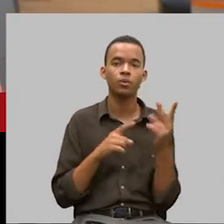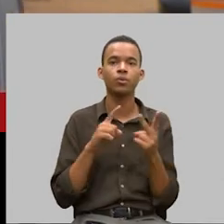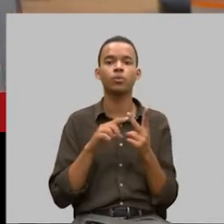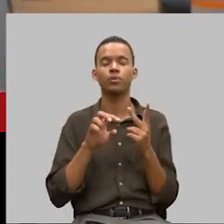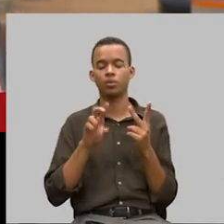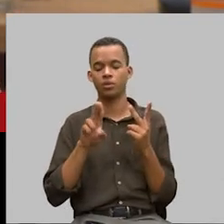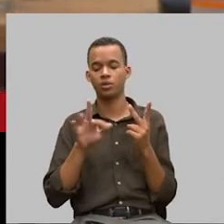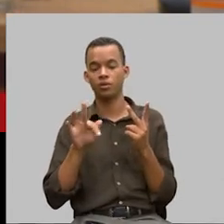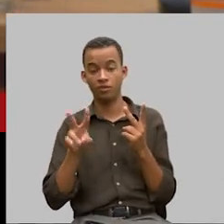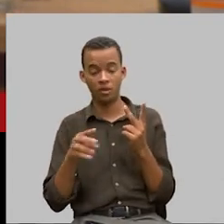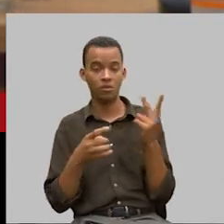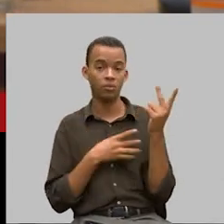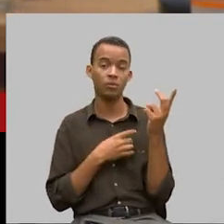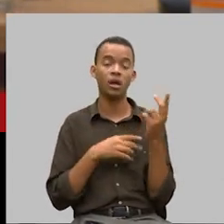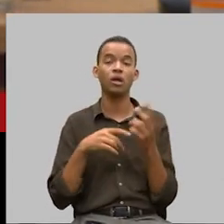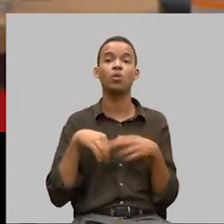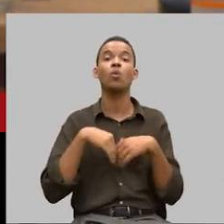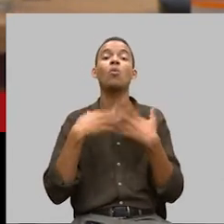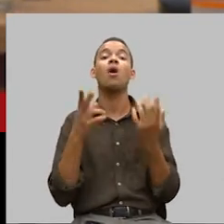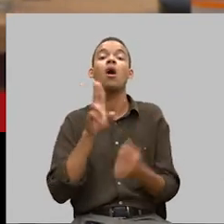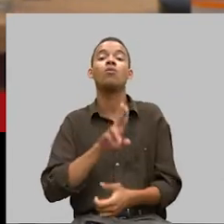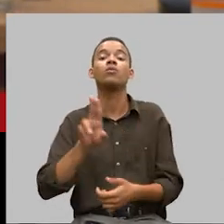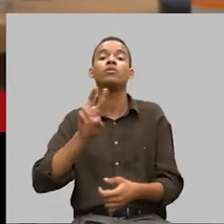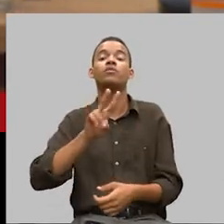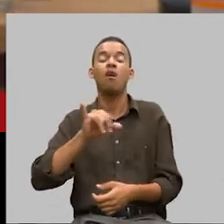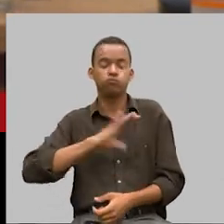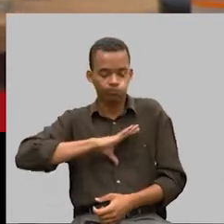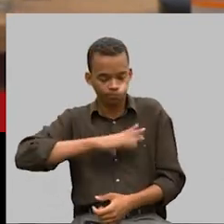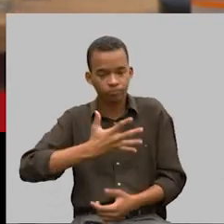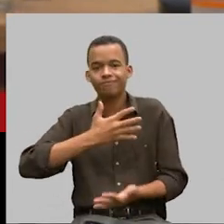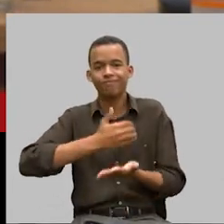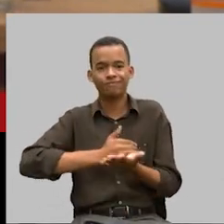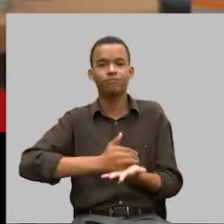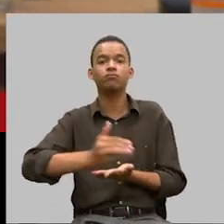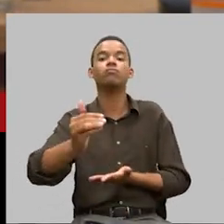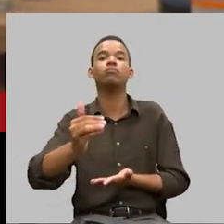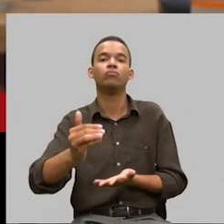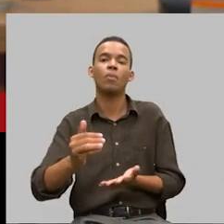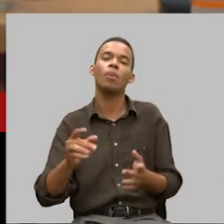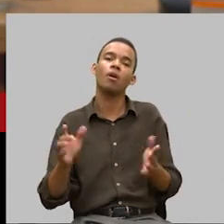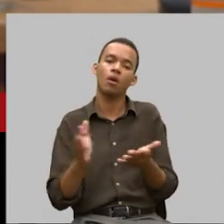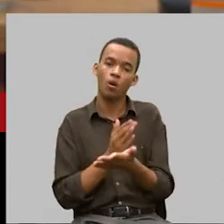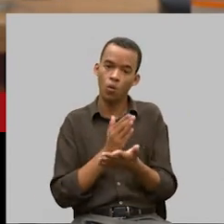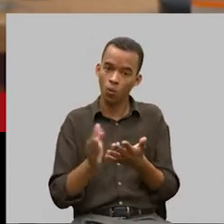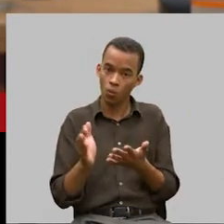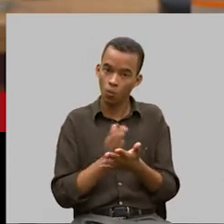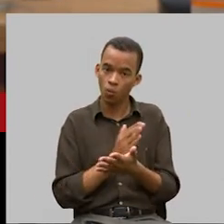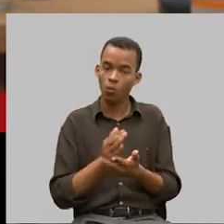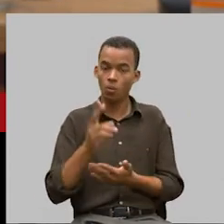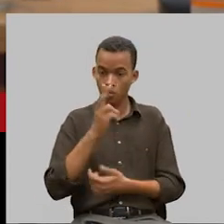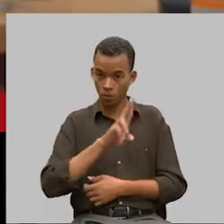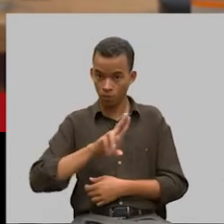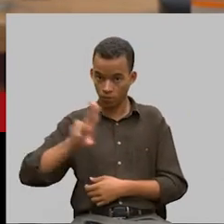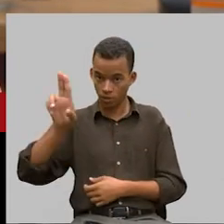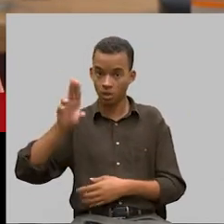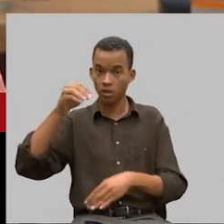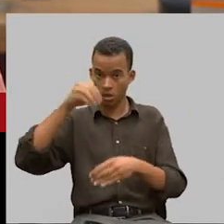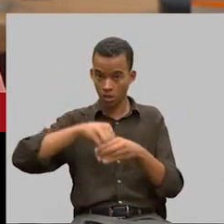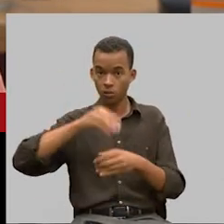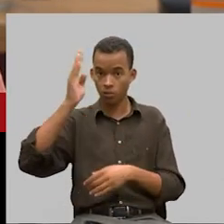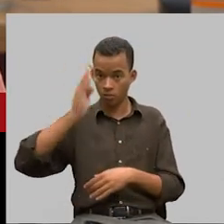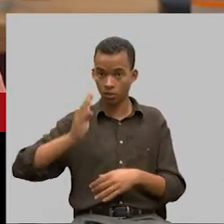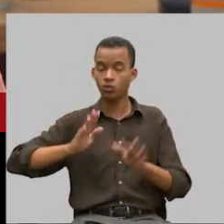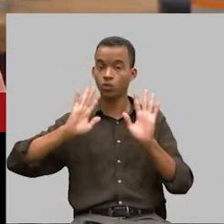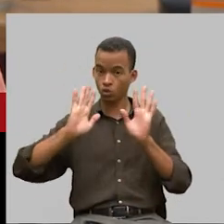Quais qual Universidade vai ter coragem de ir na ur essa tem universidades no Brasil que já fizeram isso aí a gente pode se